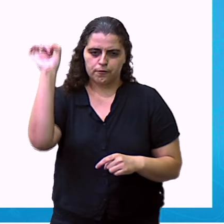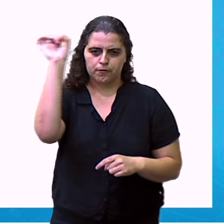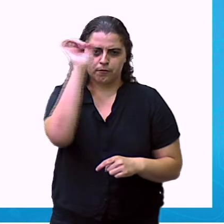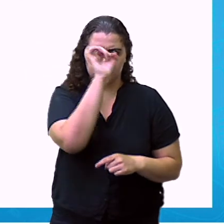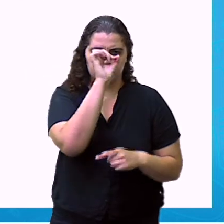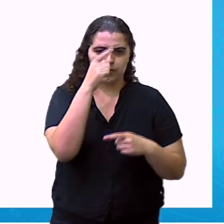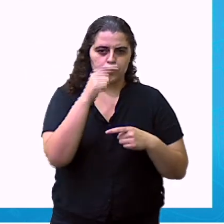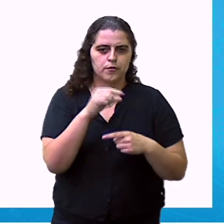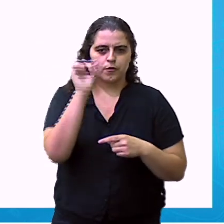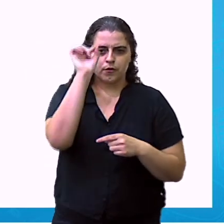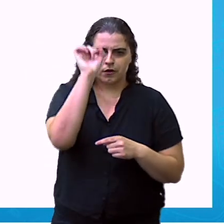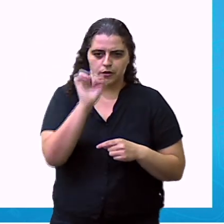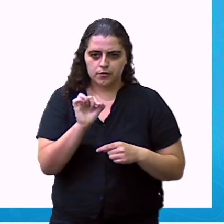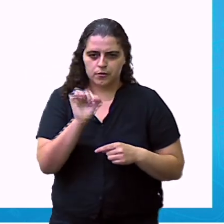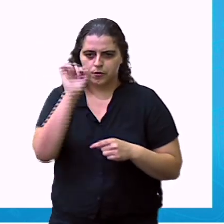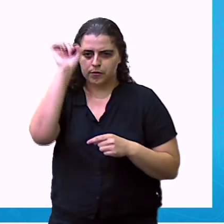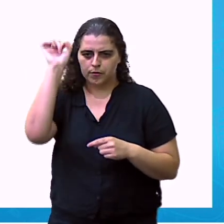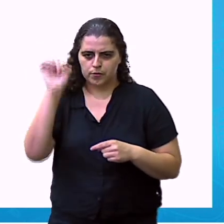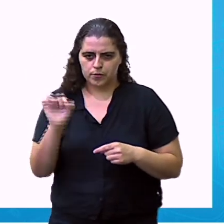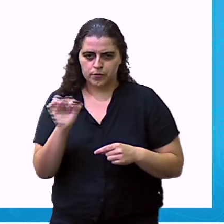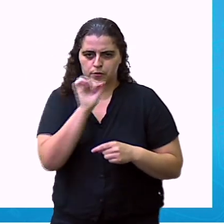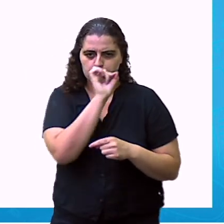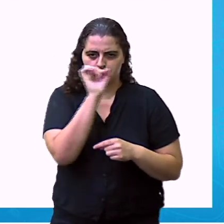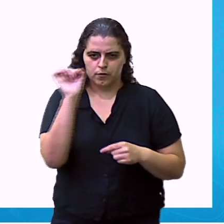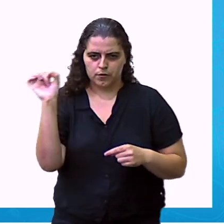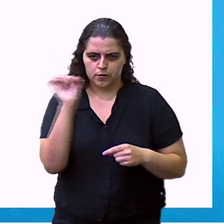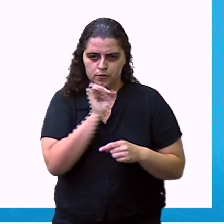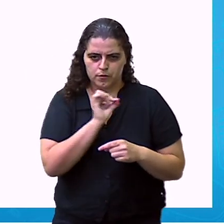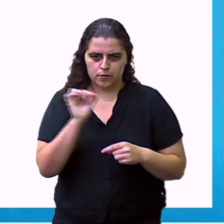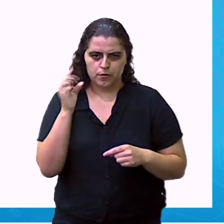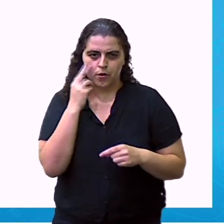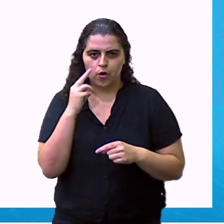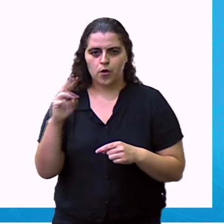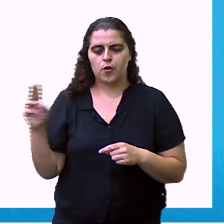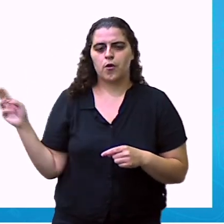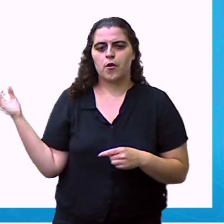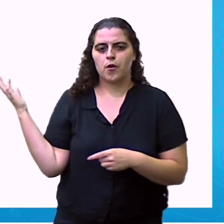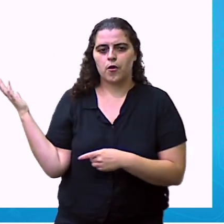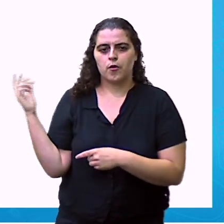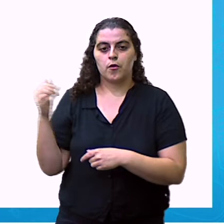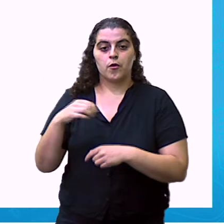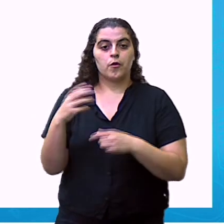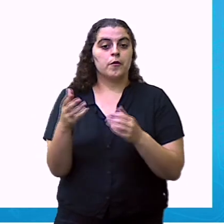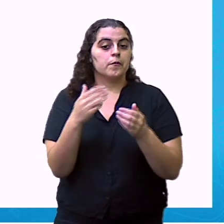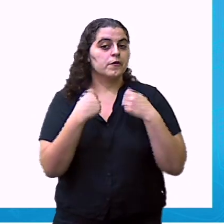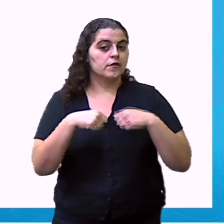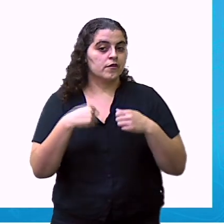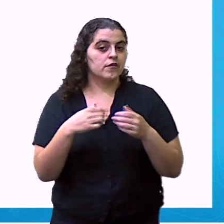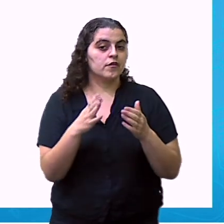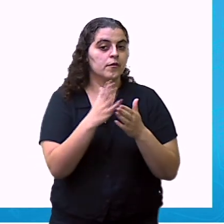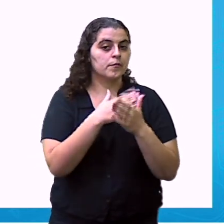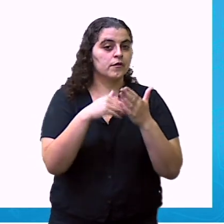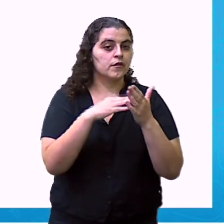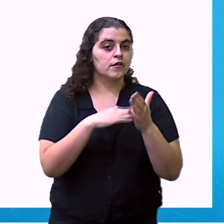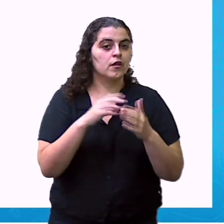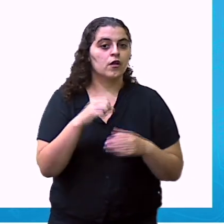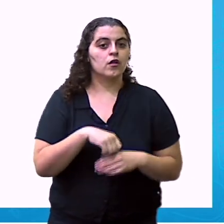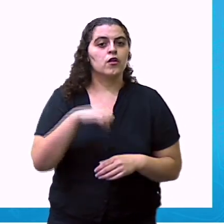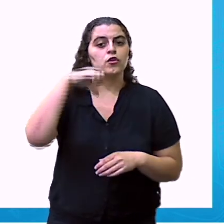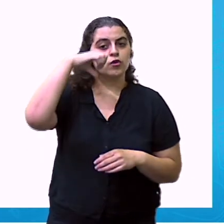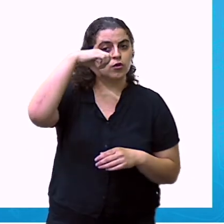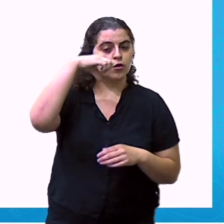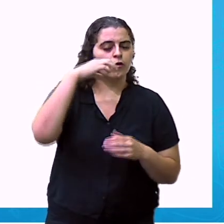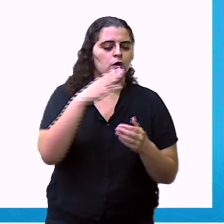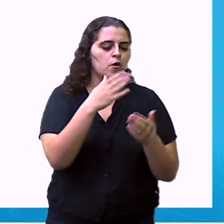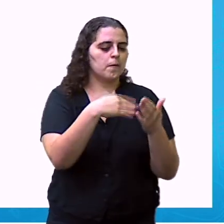precisamos consumir 9 partes dela. Então, vamos lá. 1, 2, 3, 4. Ainda